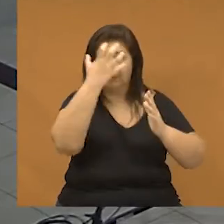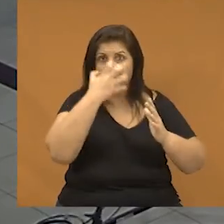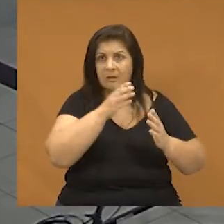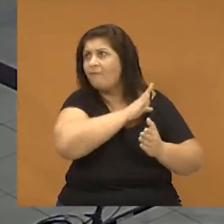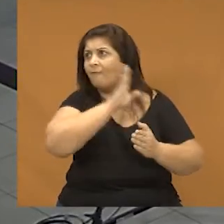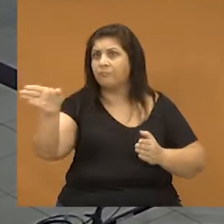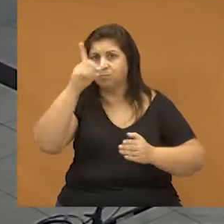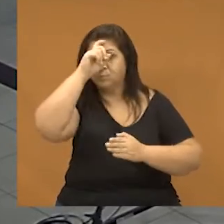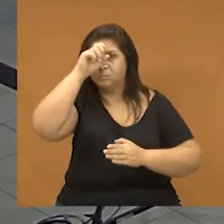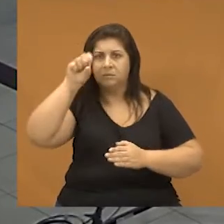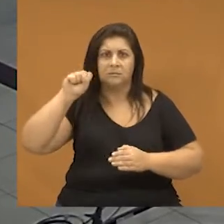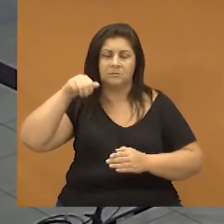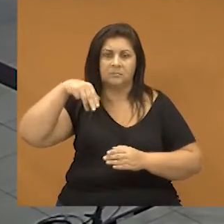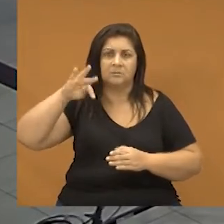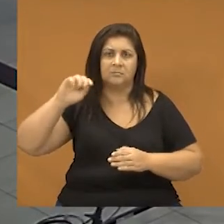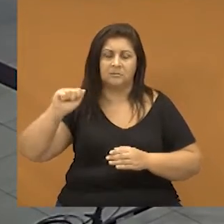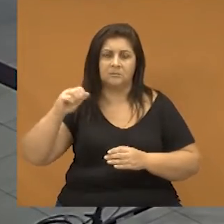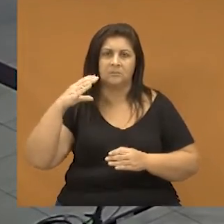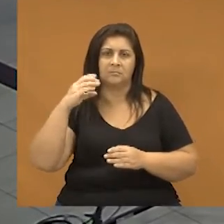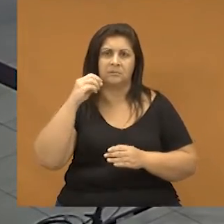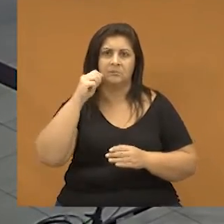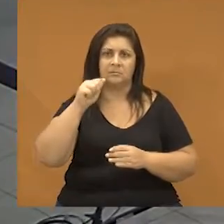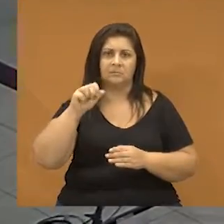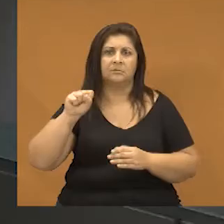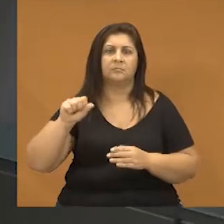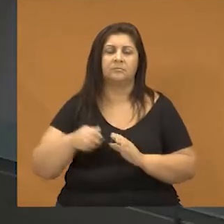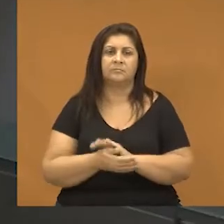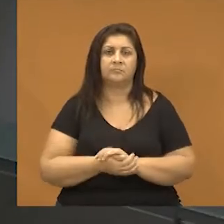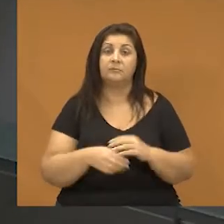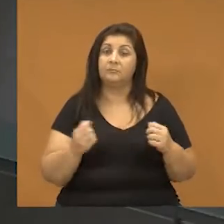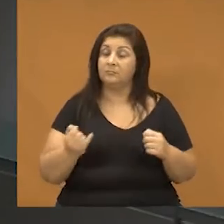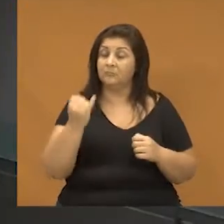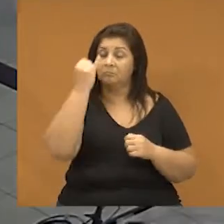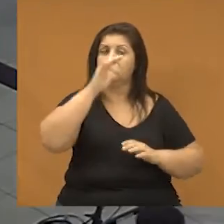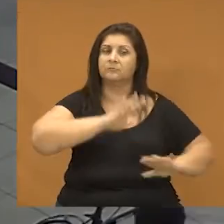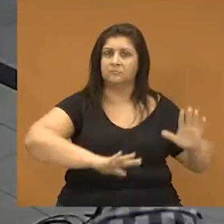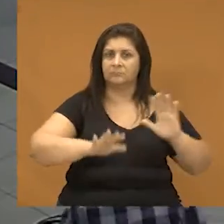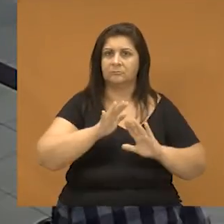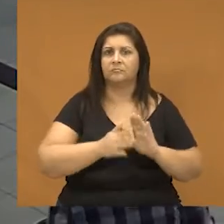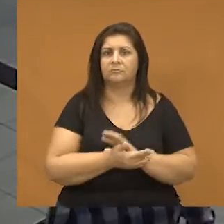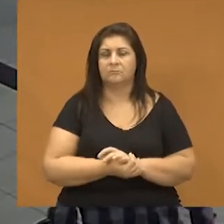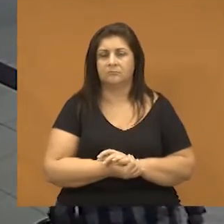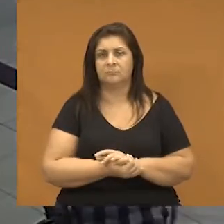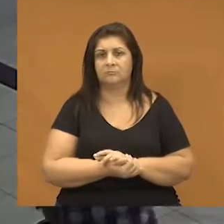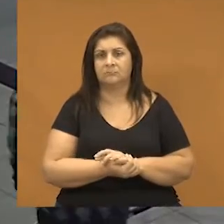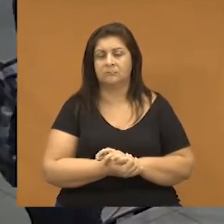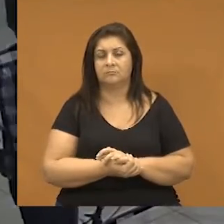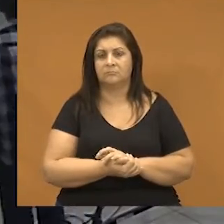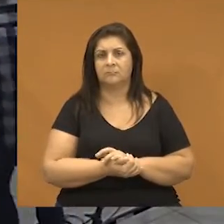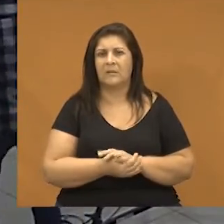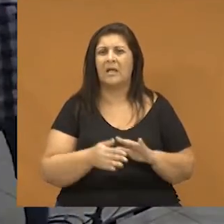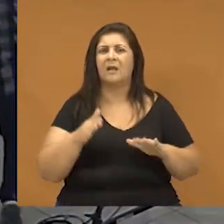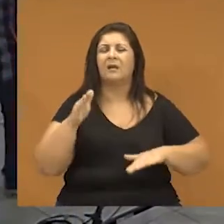para a Santa Casa, isso aí o médico sabe melhor que a gente, né? Então, isso é muito importante, esse cuidado, e eu acho que aí talvez é que dá um pouco mais